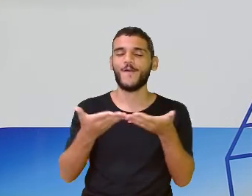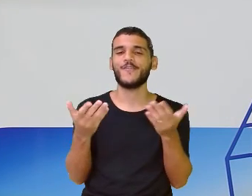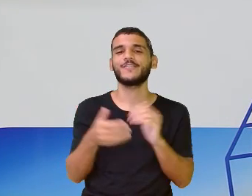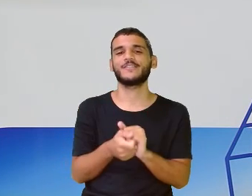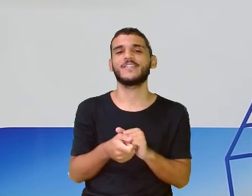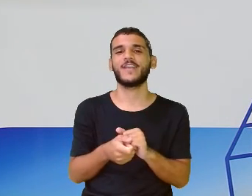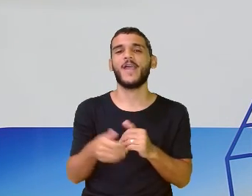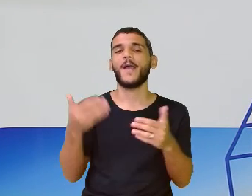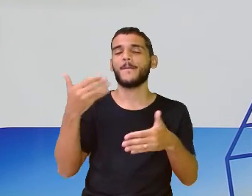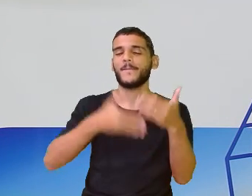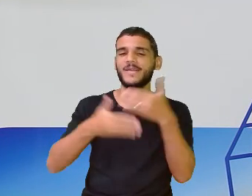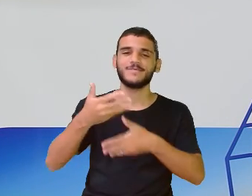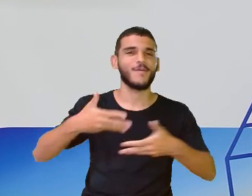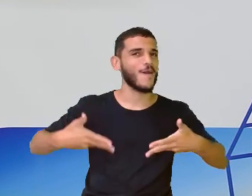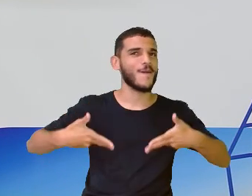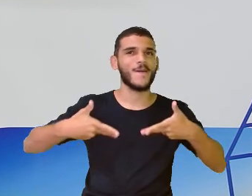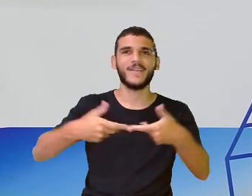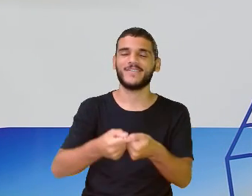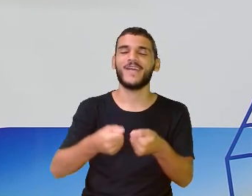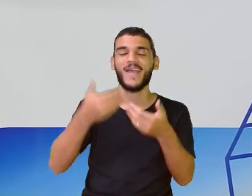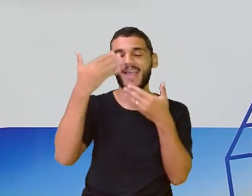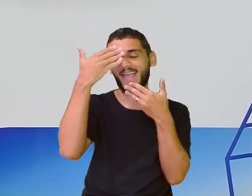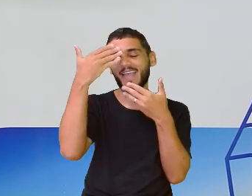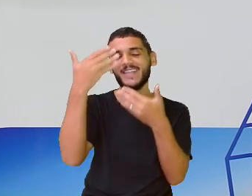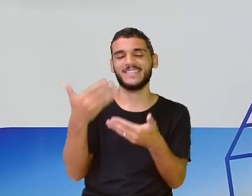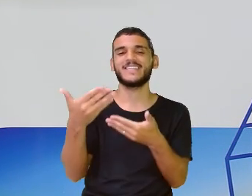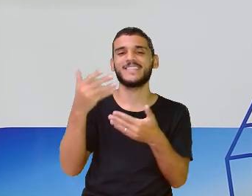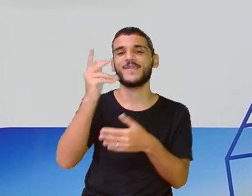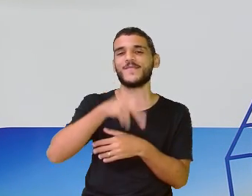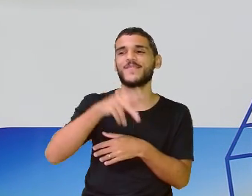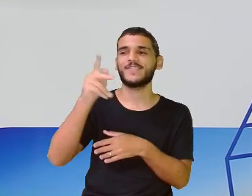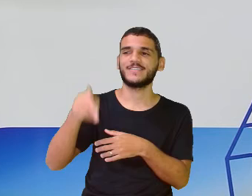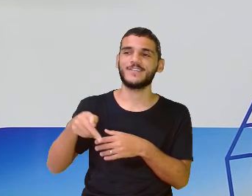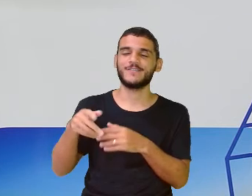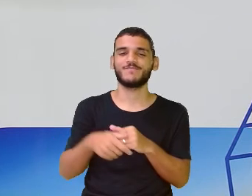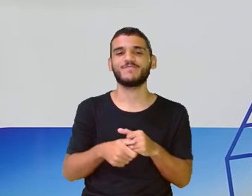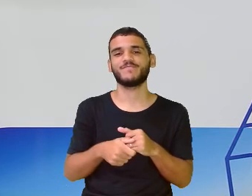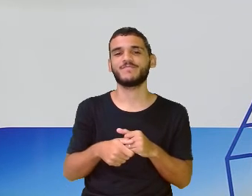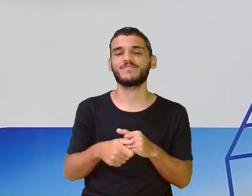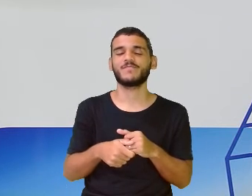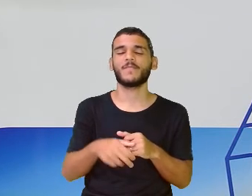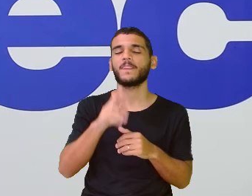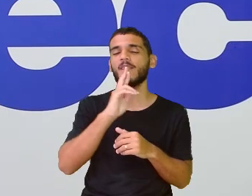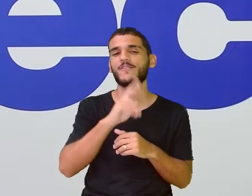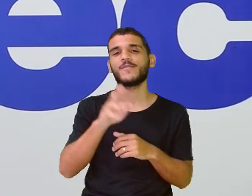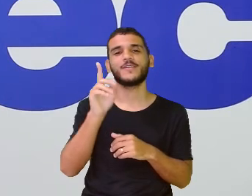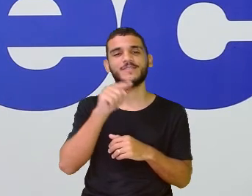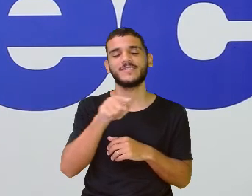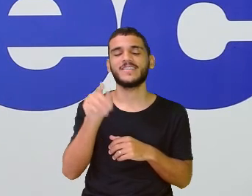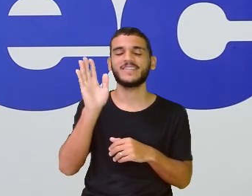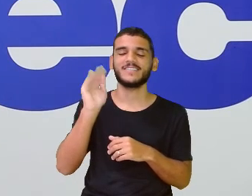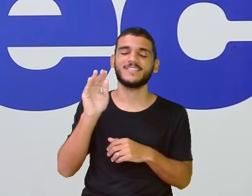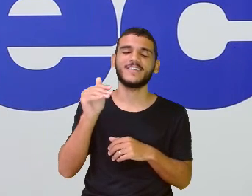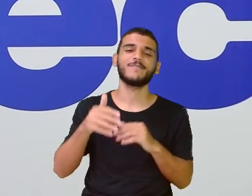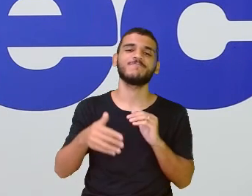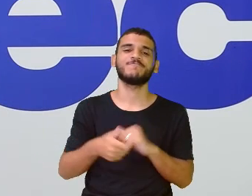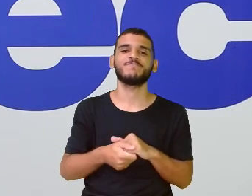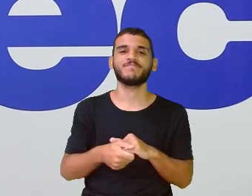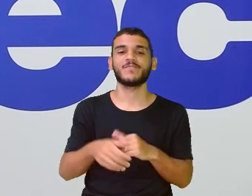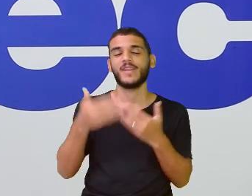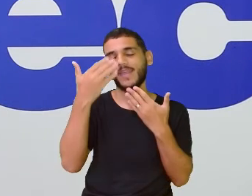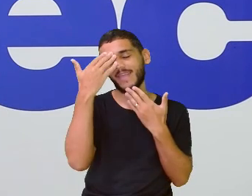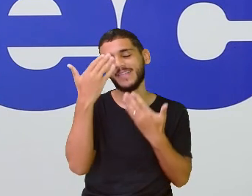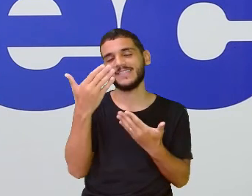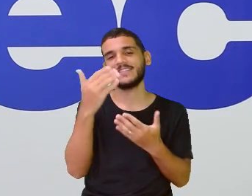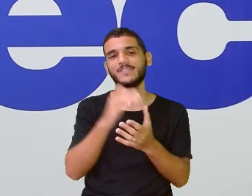maravilhosamente. Agradeço ao professor, creio que já tem alguma coisa. Ele dá a resposta de vocês e se despede. Eu que agradeço, já está